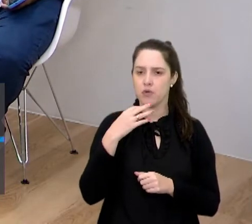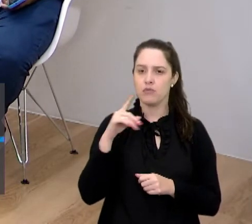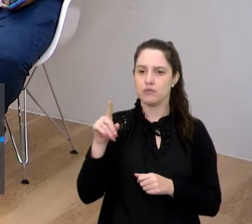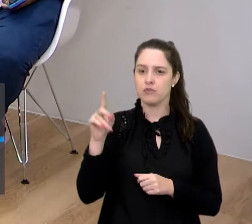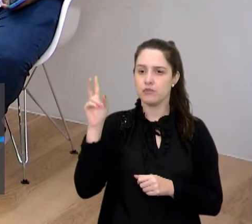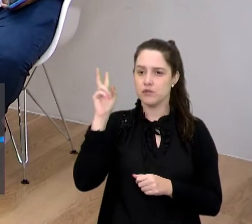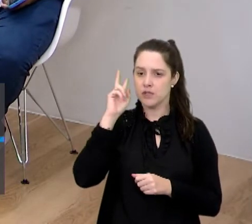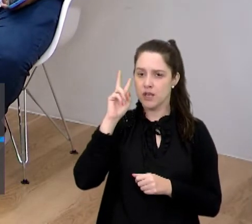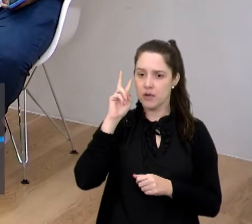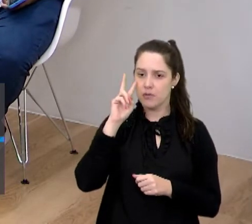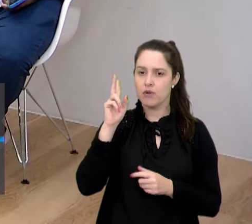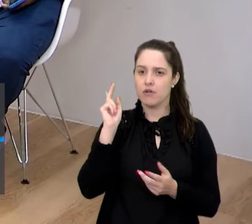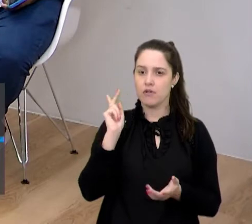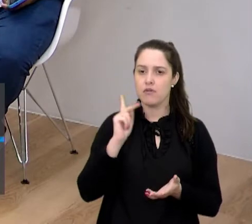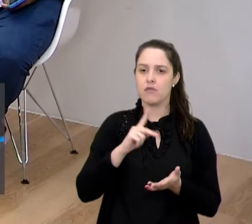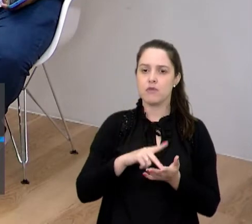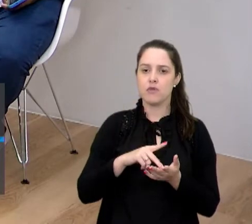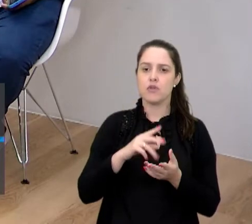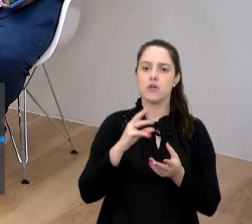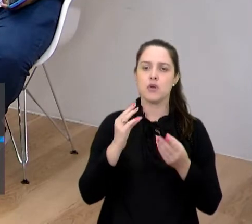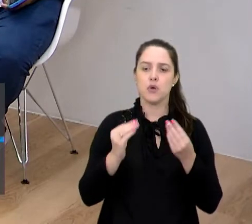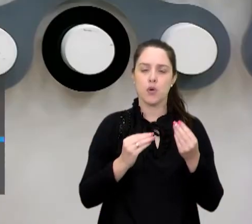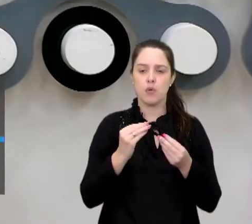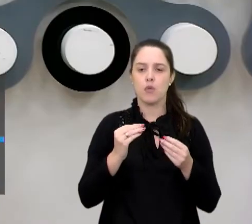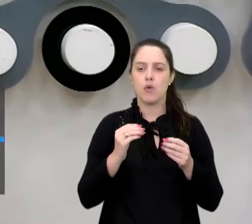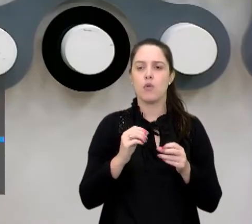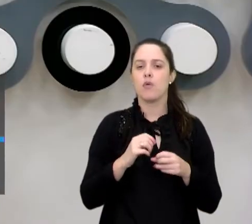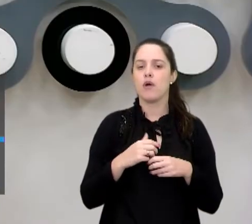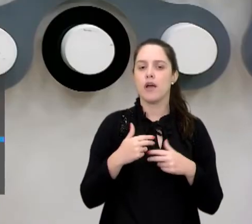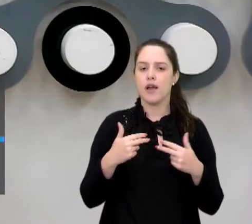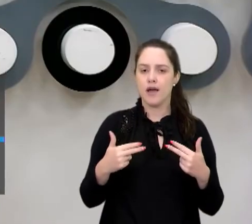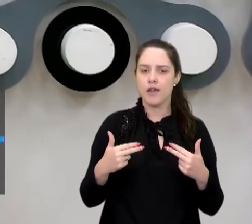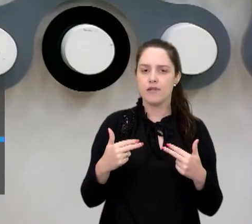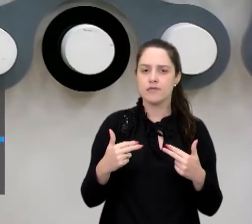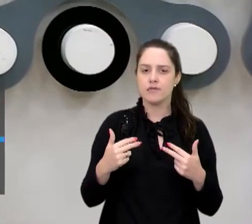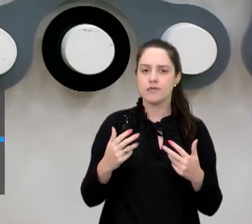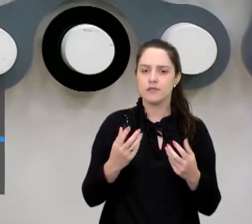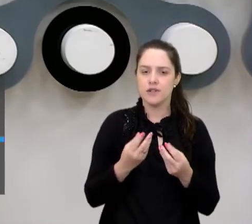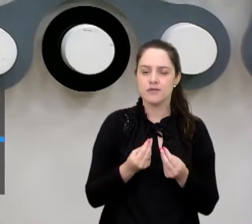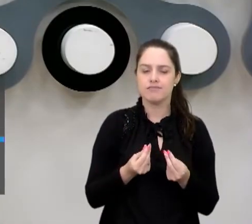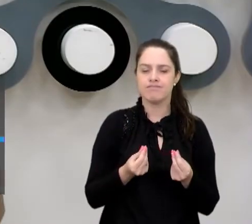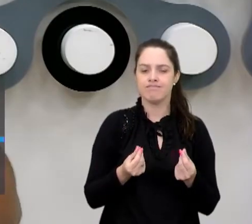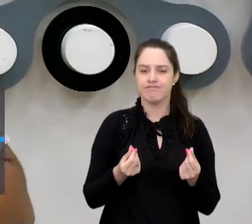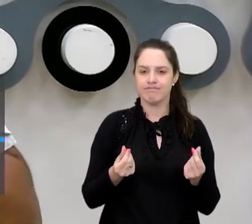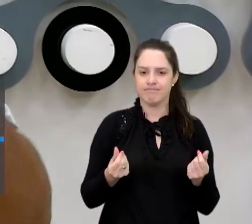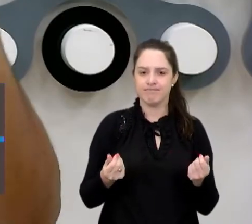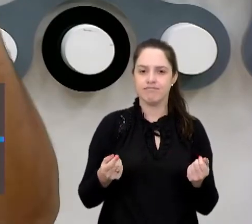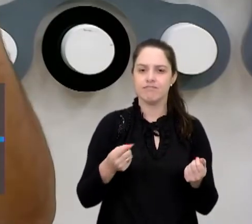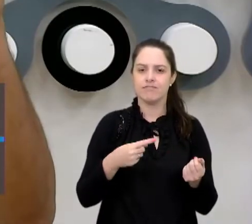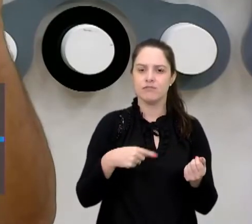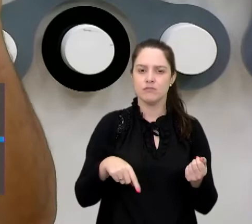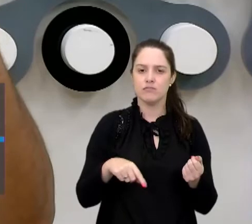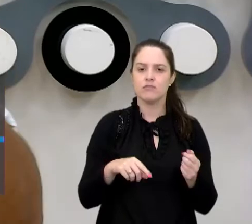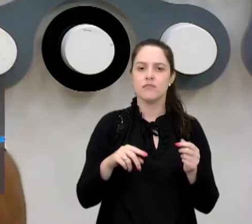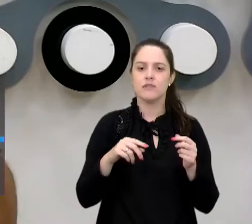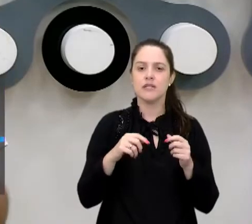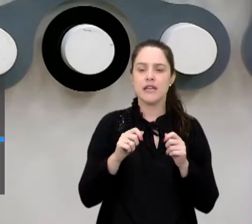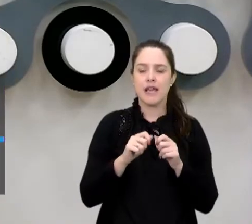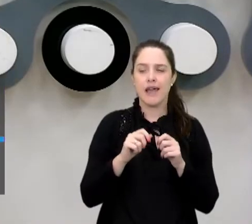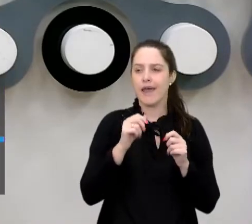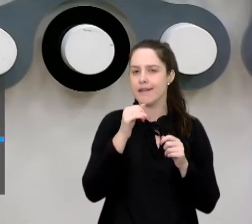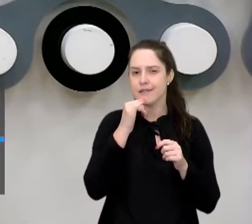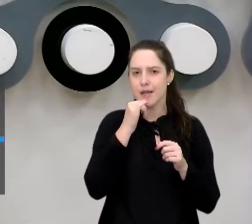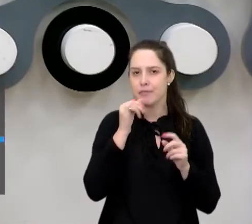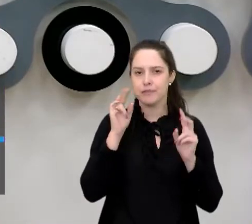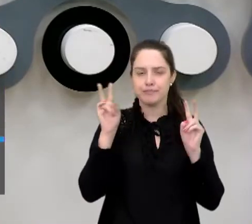do Edjoel? Eu lembrei que com ele eu fiz uma aula também falando sobre a sexta extinção. E aí eu falo sempre sexta extinção fazendo assim, né? Por